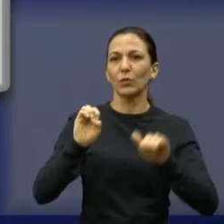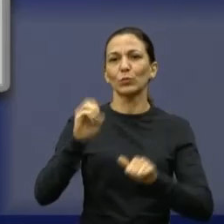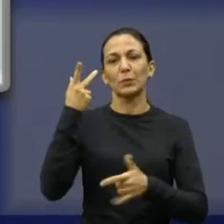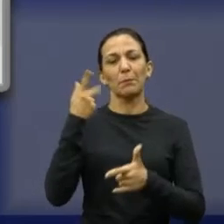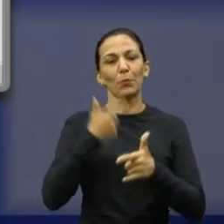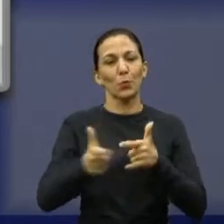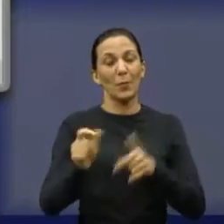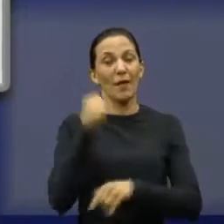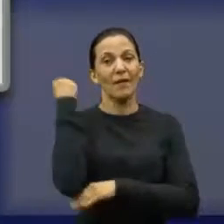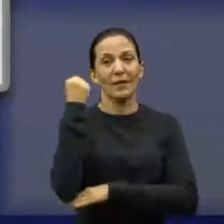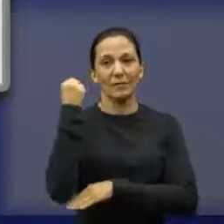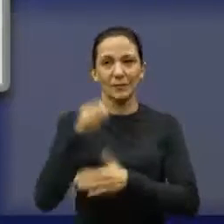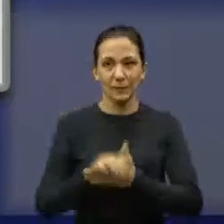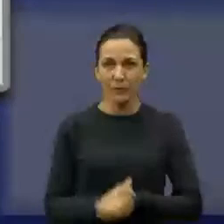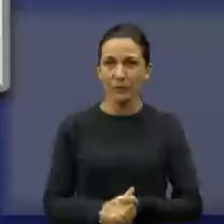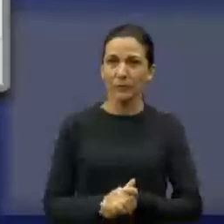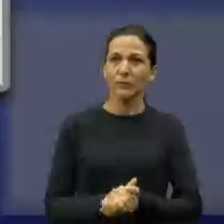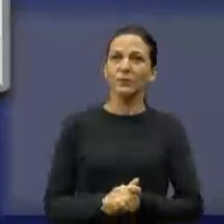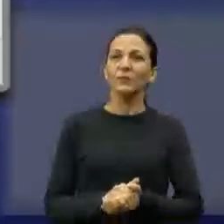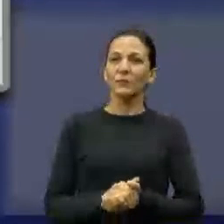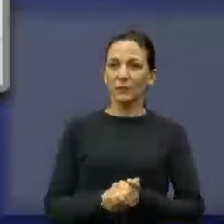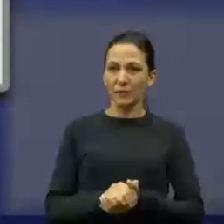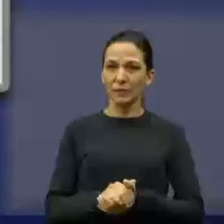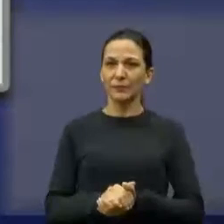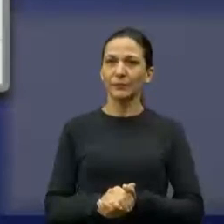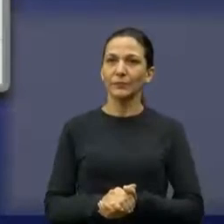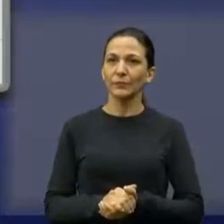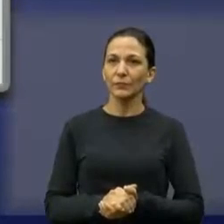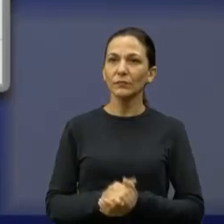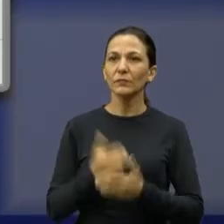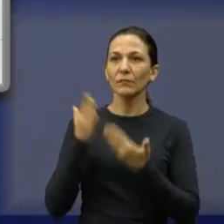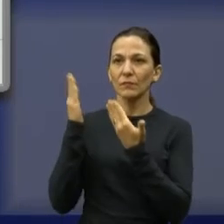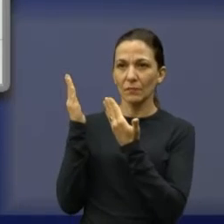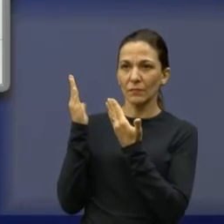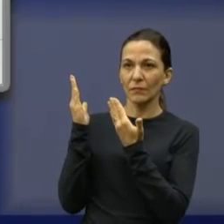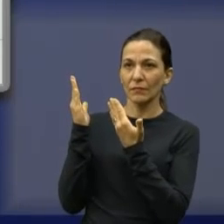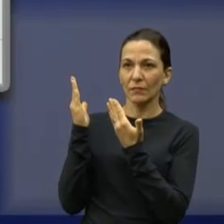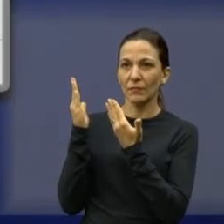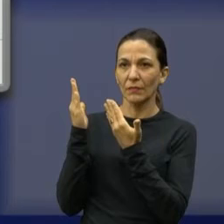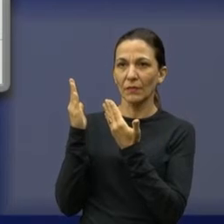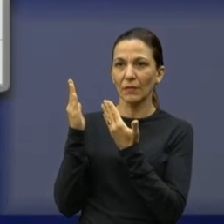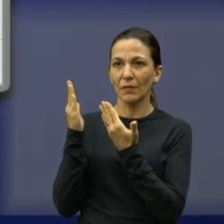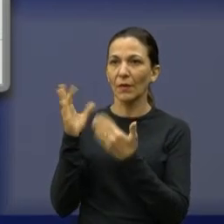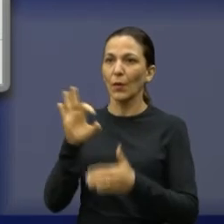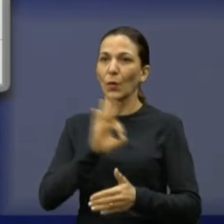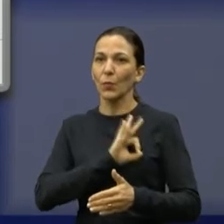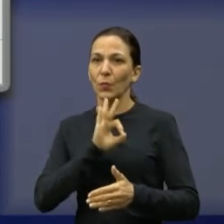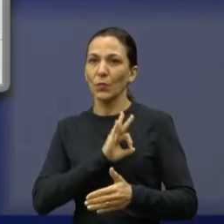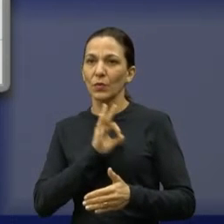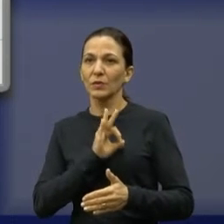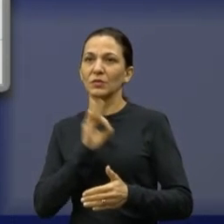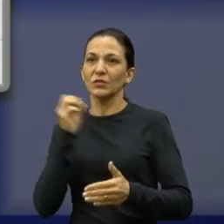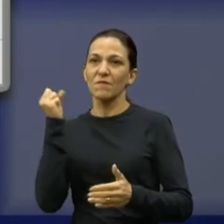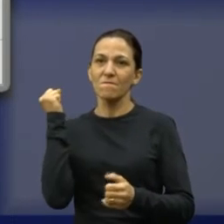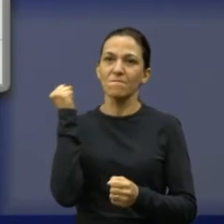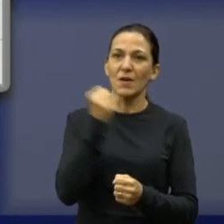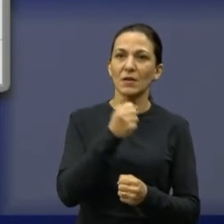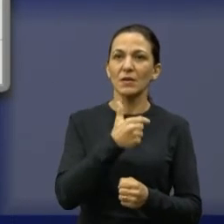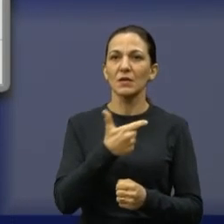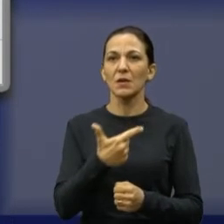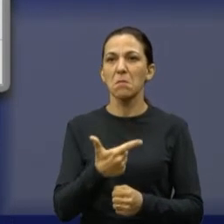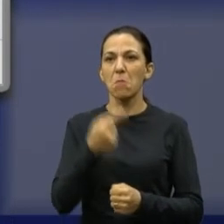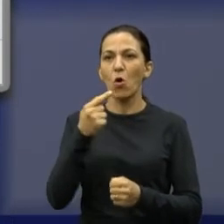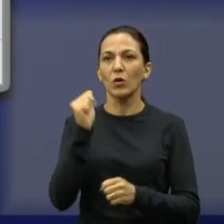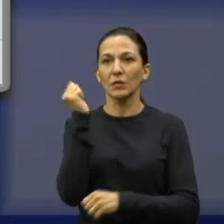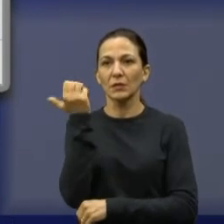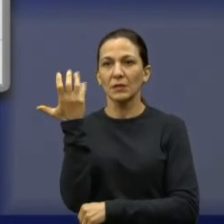colocar próximo link, por gentileza. Homem ataca PMs com faca e é morto a tiros em Araraquara, em